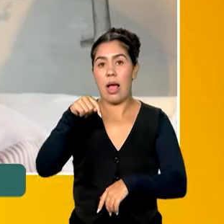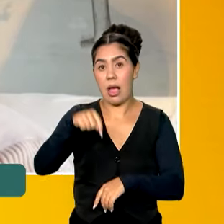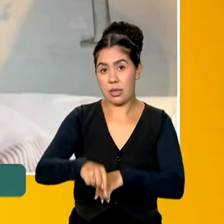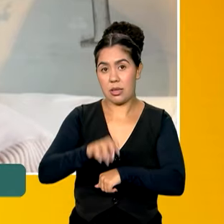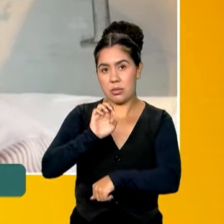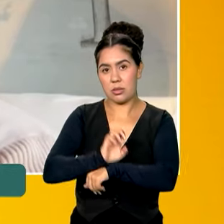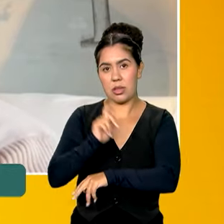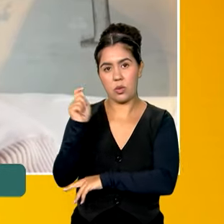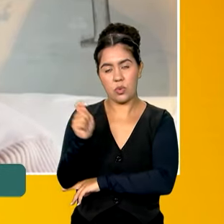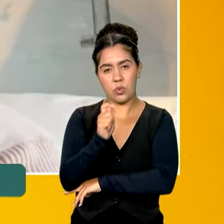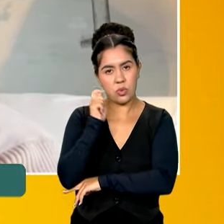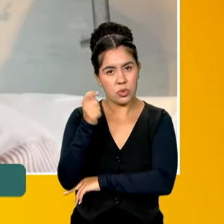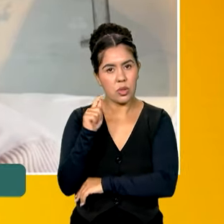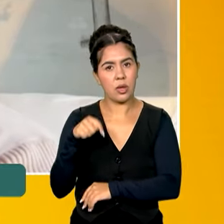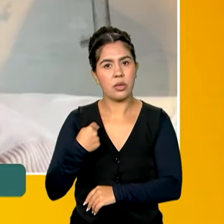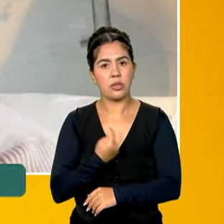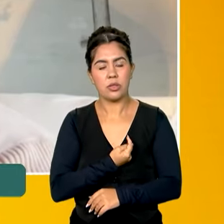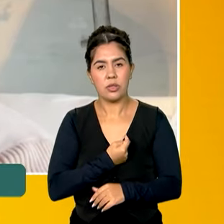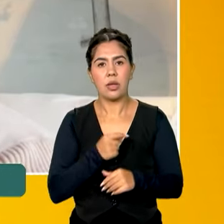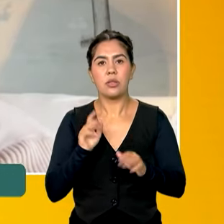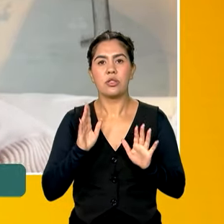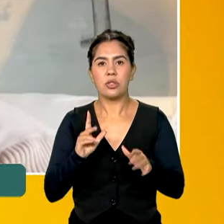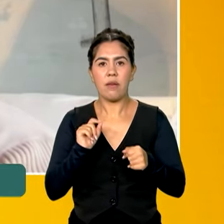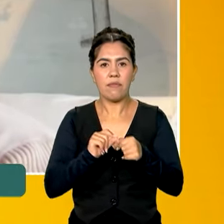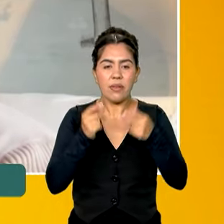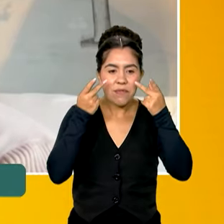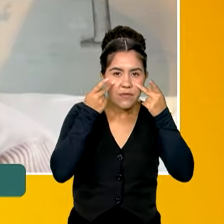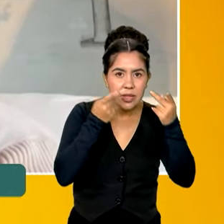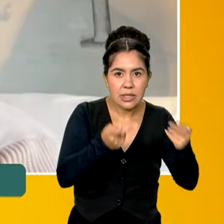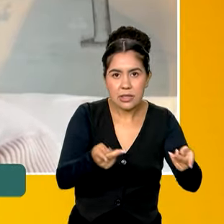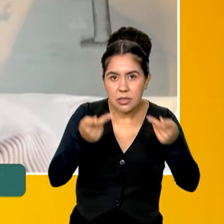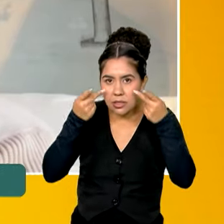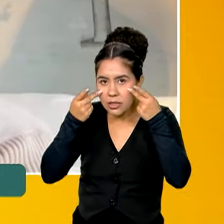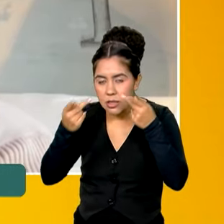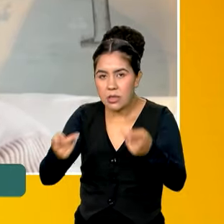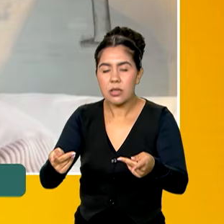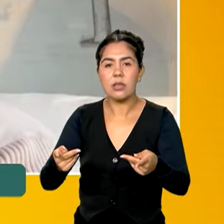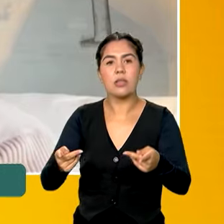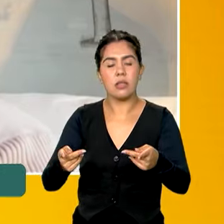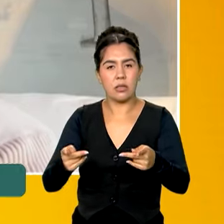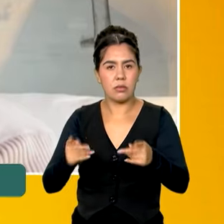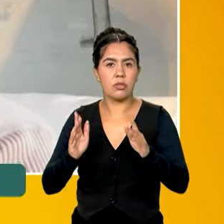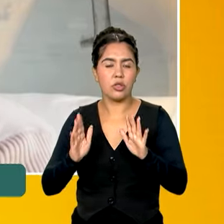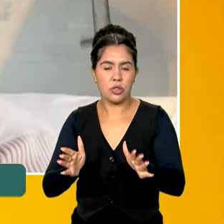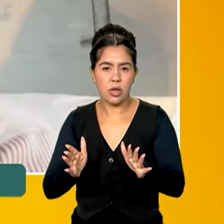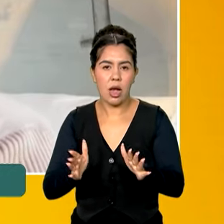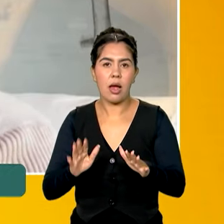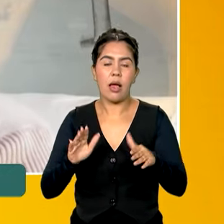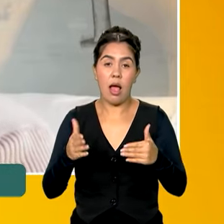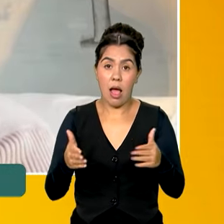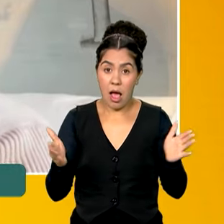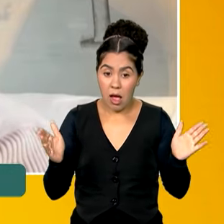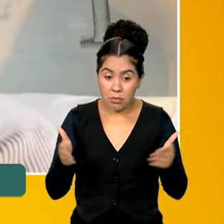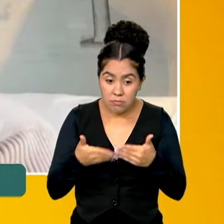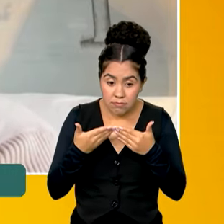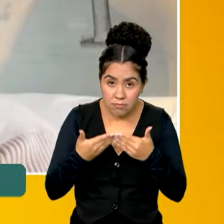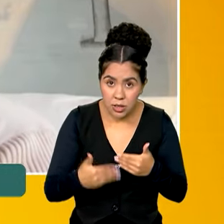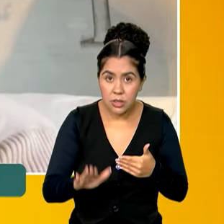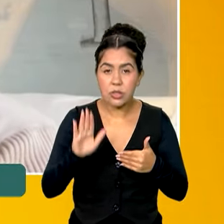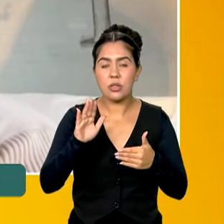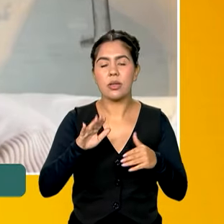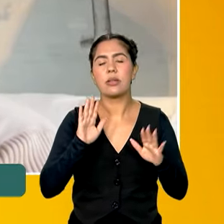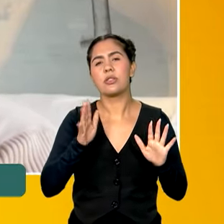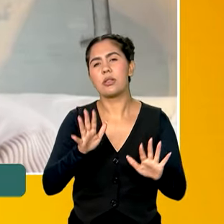Sul. Fizemos uma série de visitas técnicas e, a partir daí, nesse trabalho que já alcança